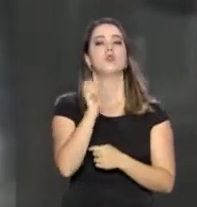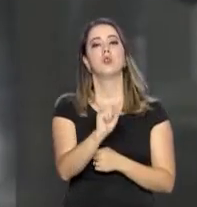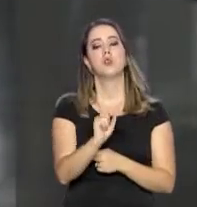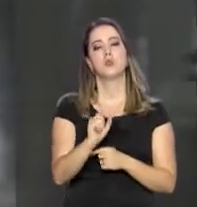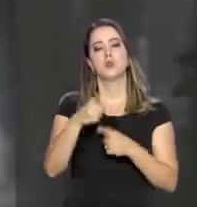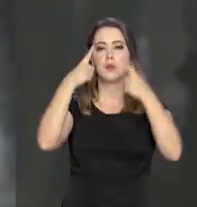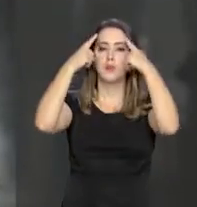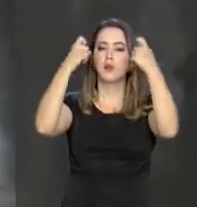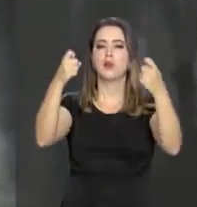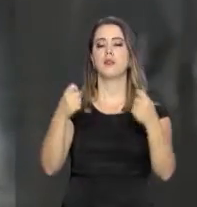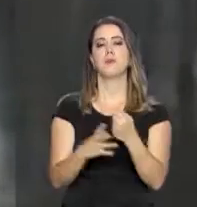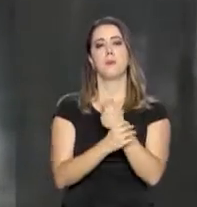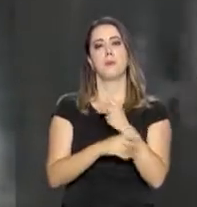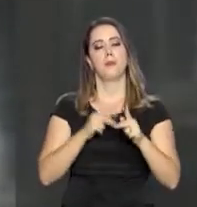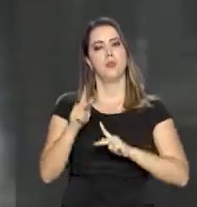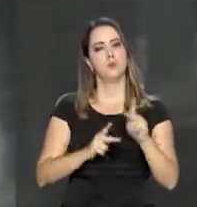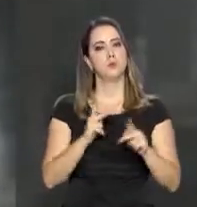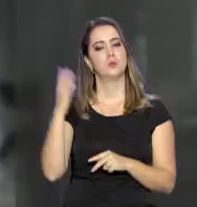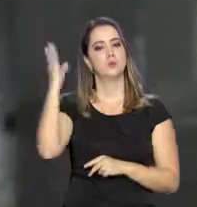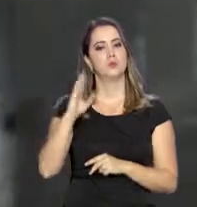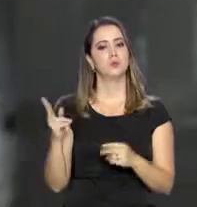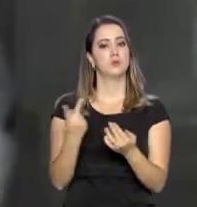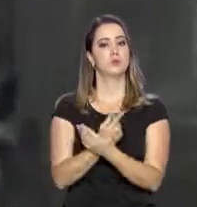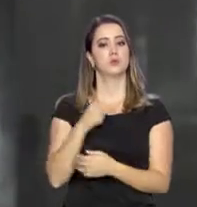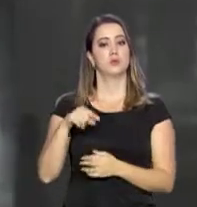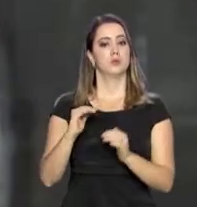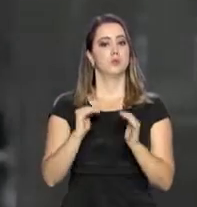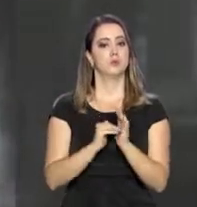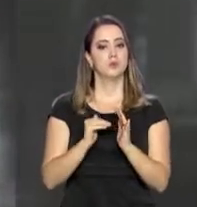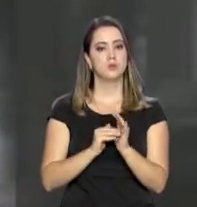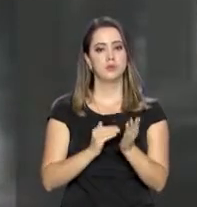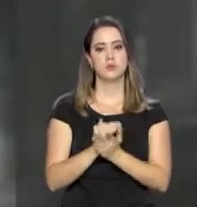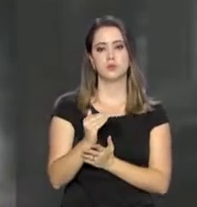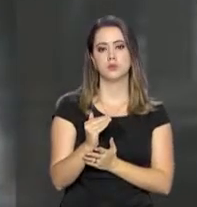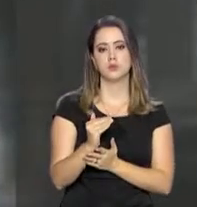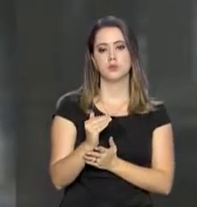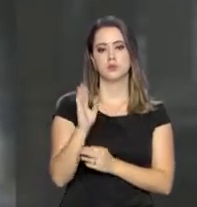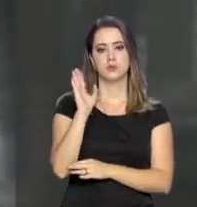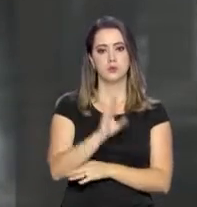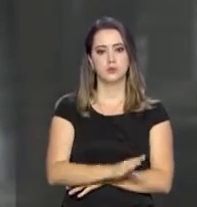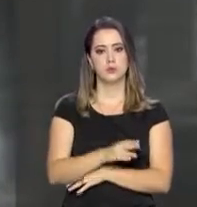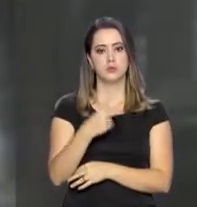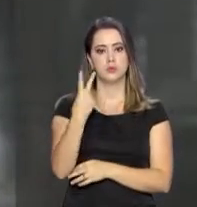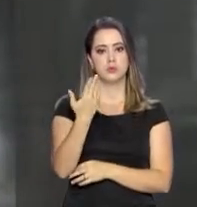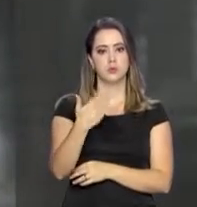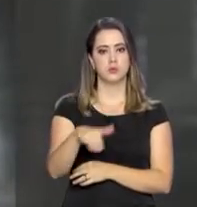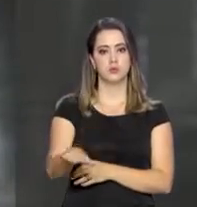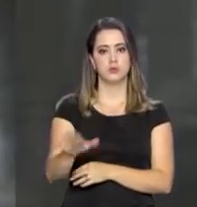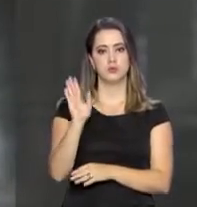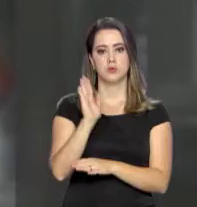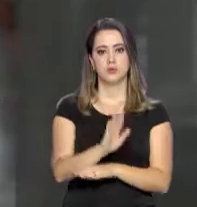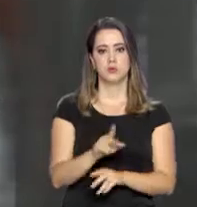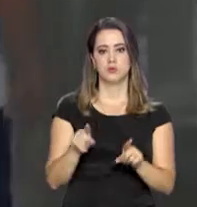da violência e da segurança pública no Brasil, ela segue ocorrendo aqui no Senado. Começou aí no começo da tarde, pouco depois das 14h30